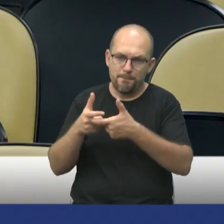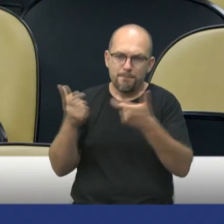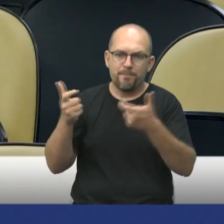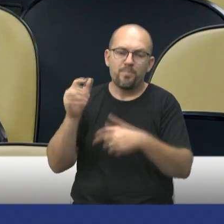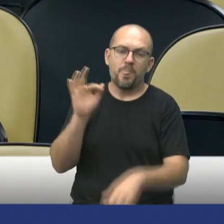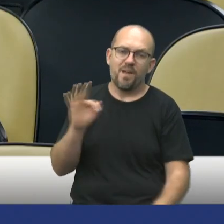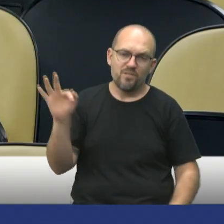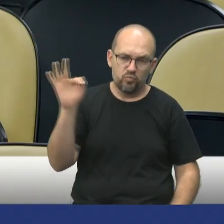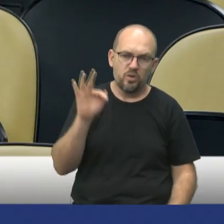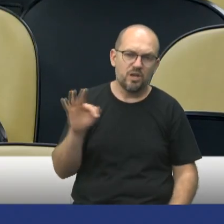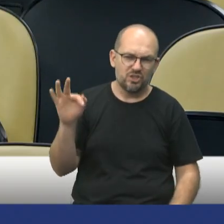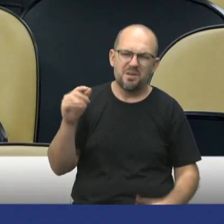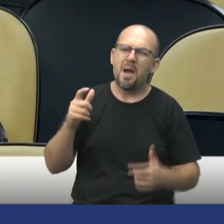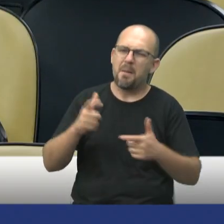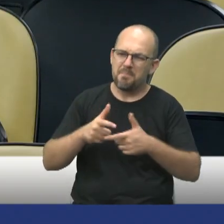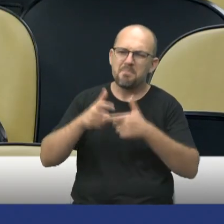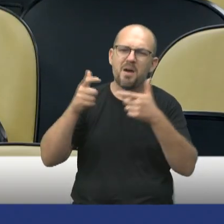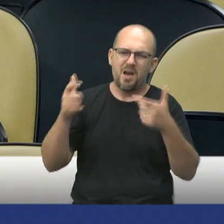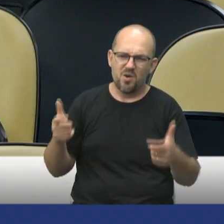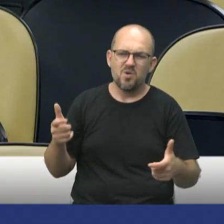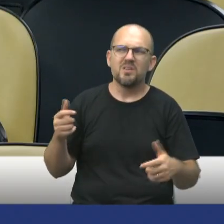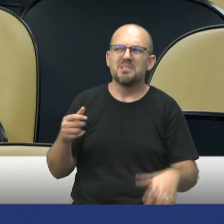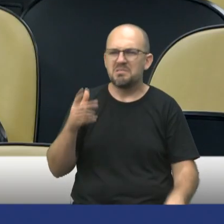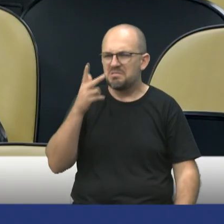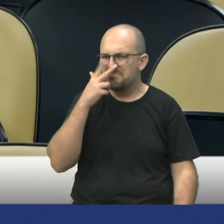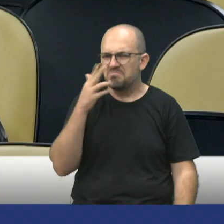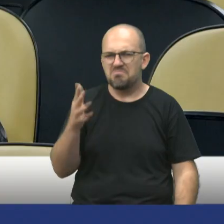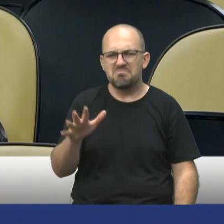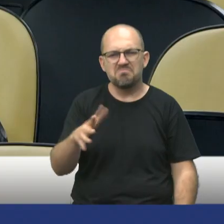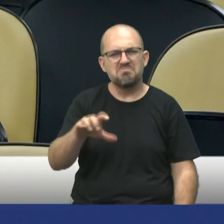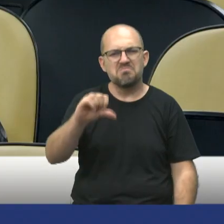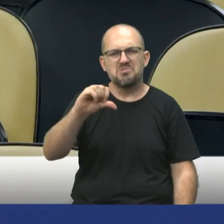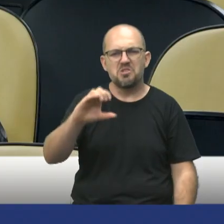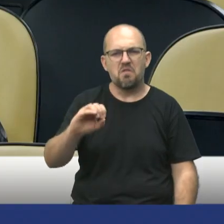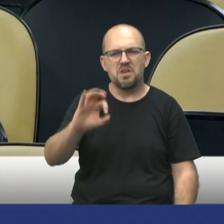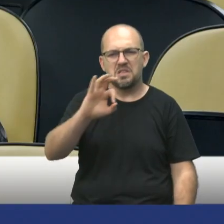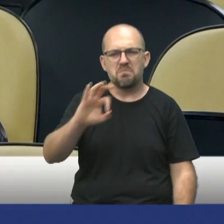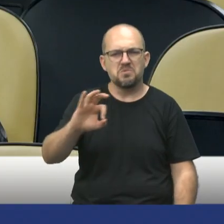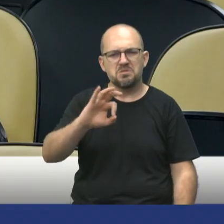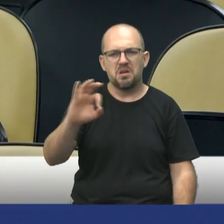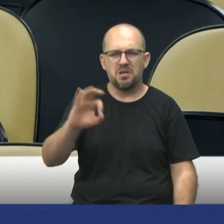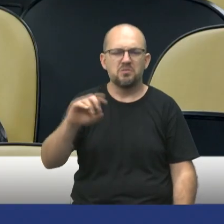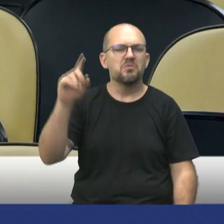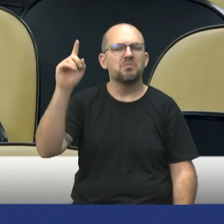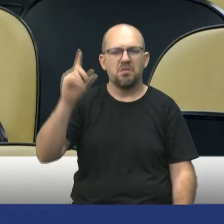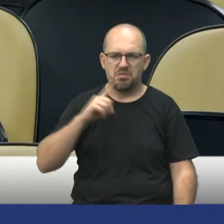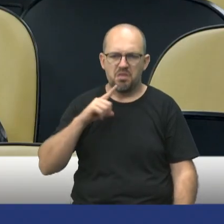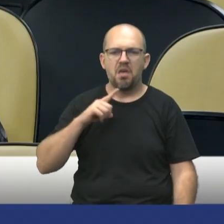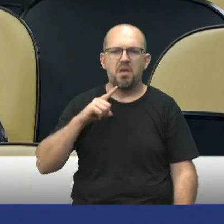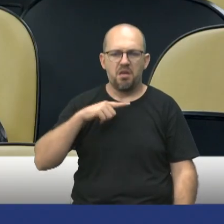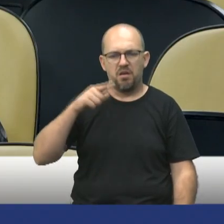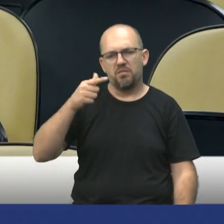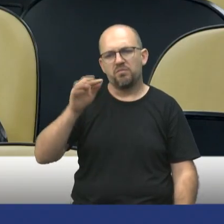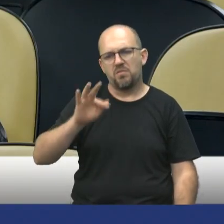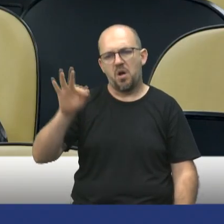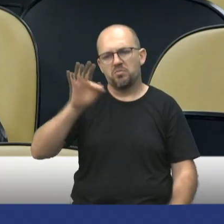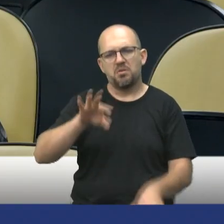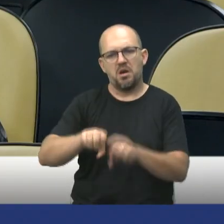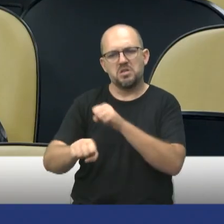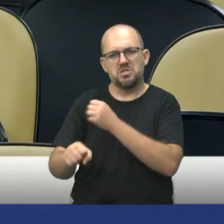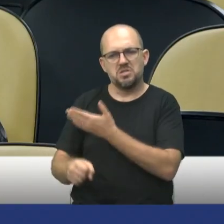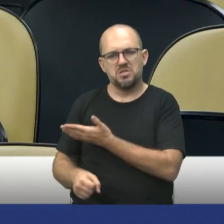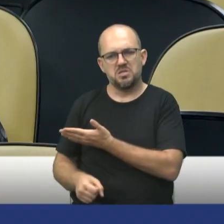tá? Todos, a maioria deles, creio que em torno de 90% pelas nossas pesquisas, tem ensino superior, e esses